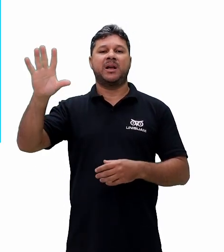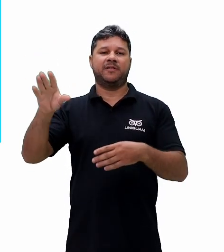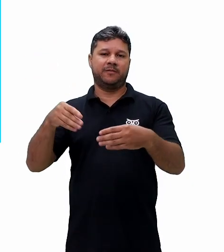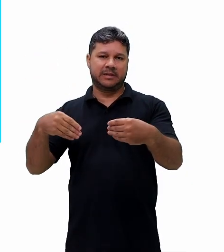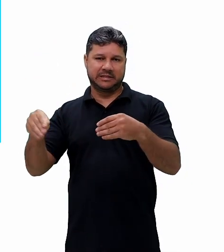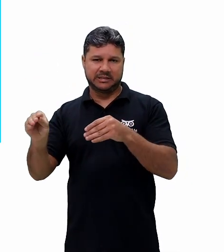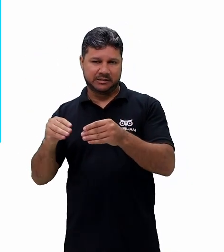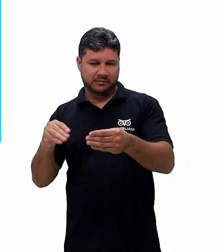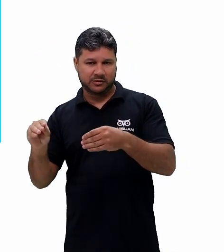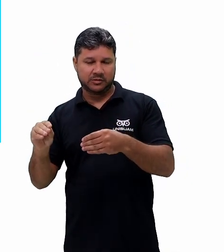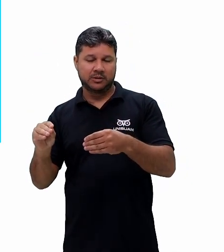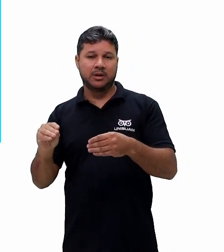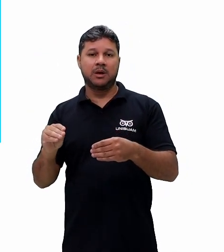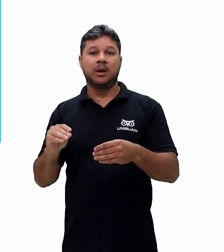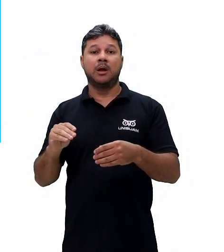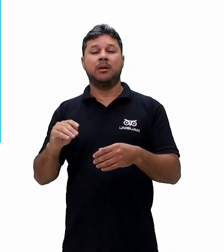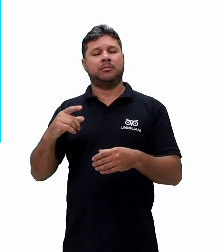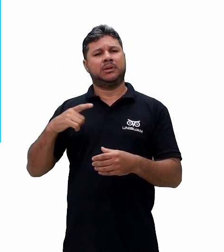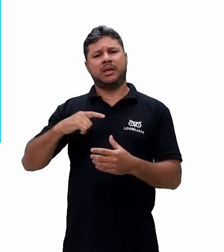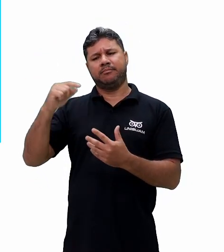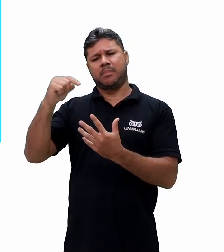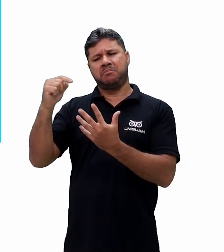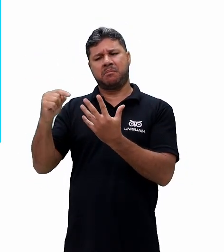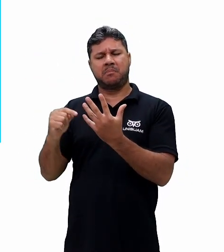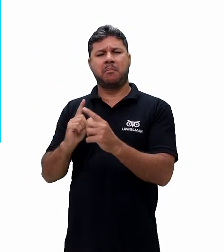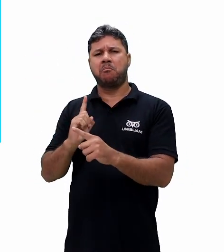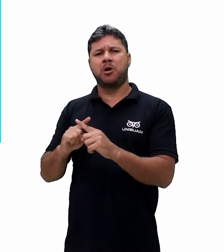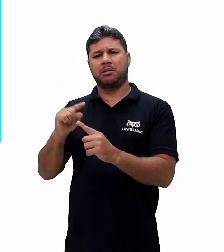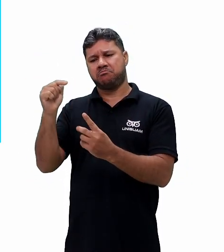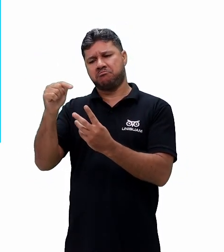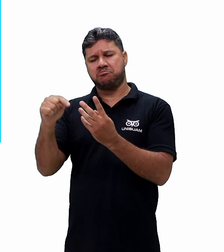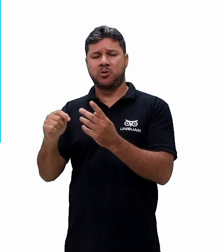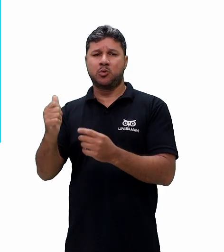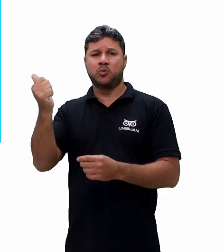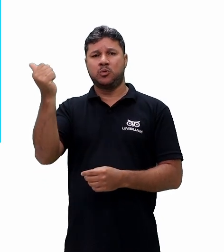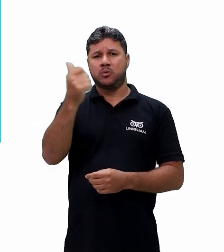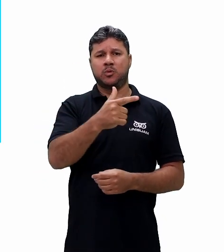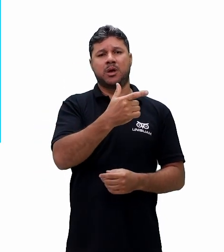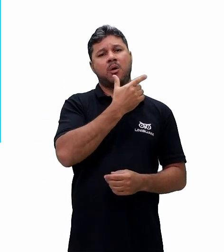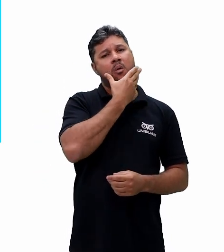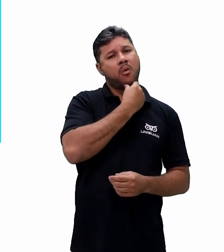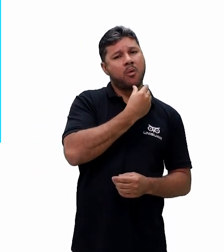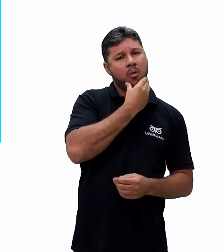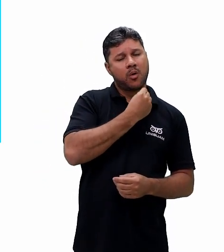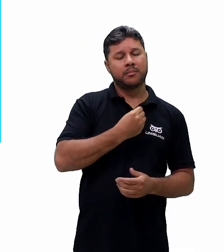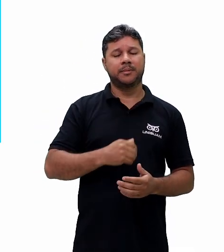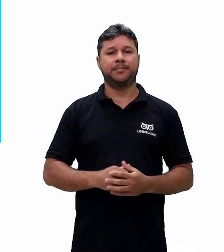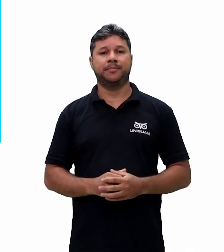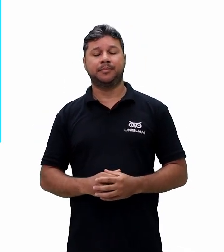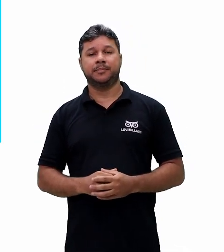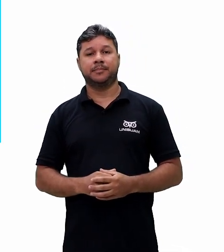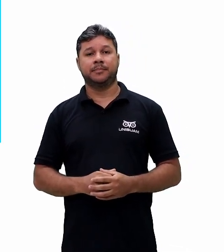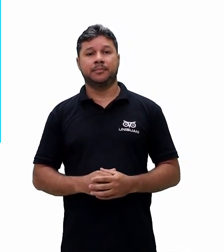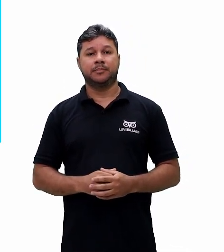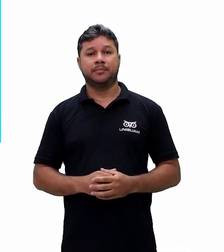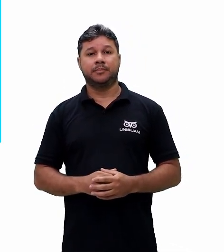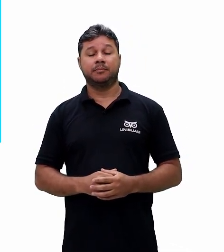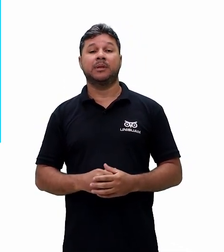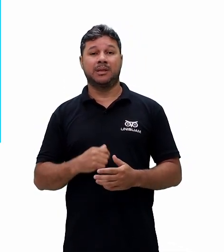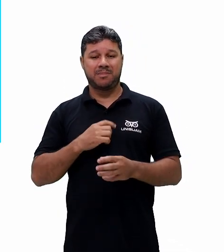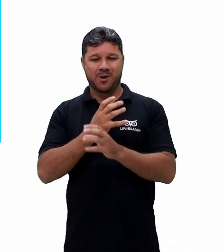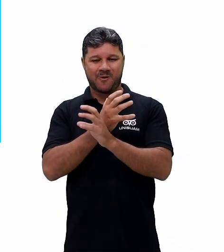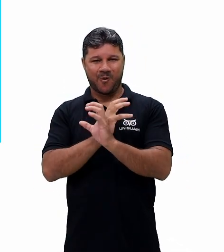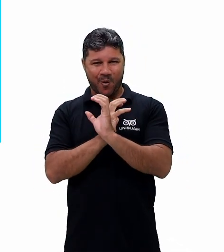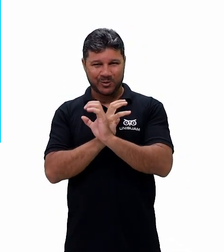mais flexíveis por diversos motivos do que os homens. A